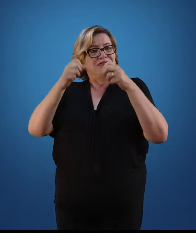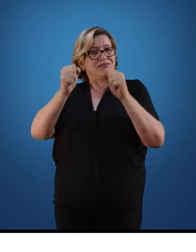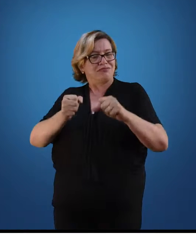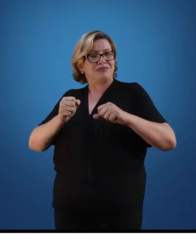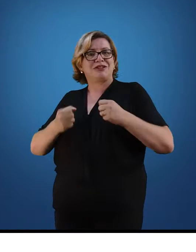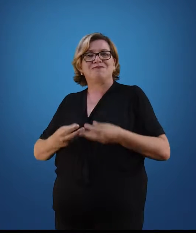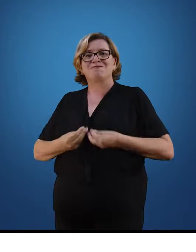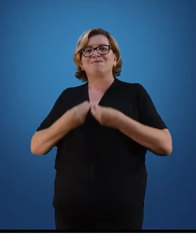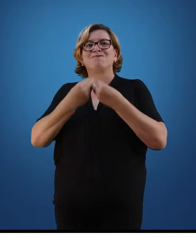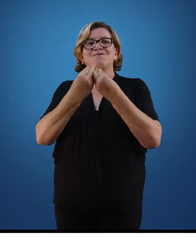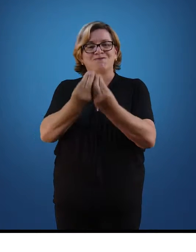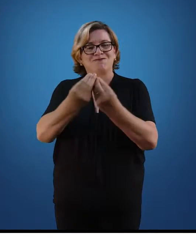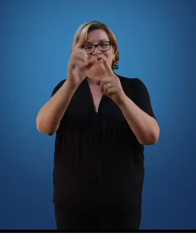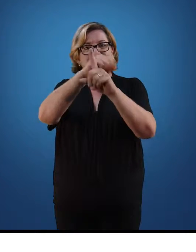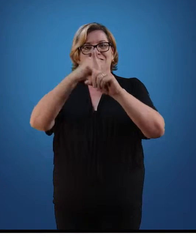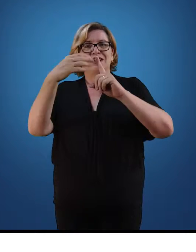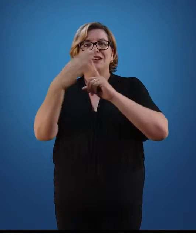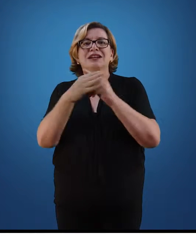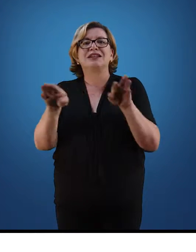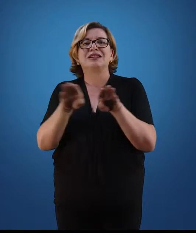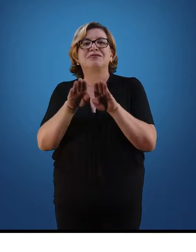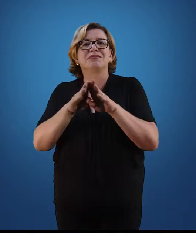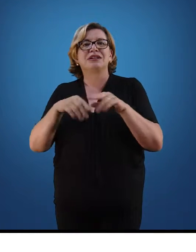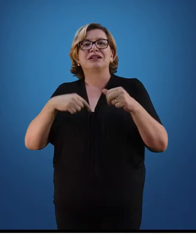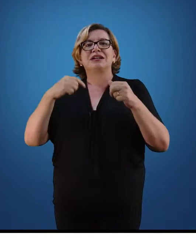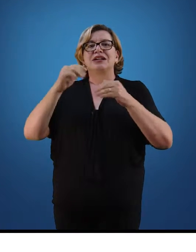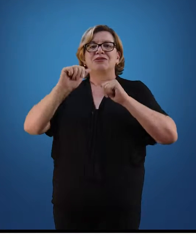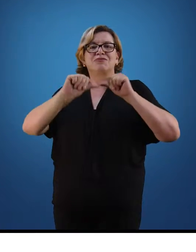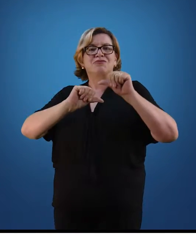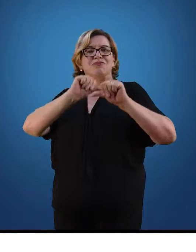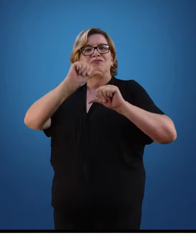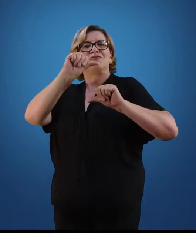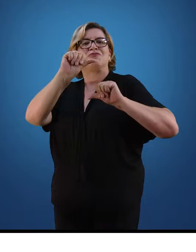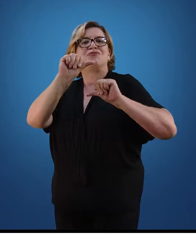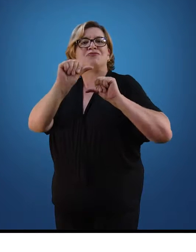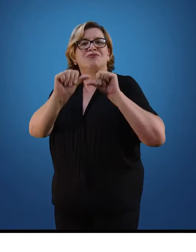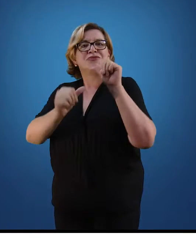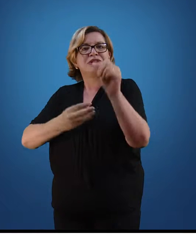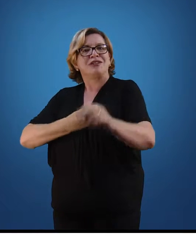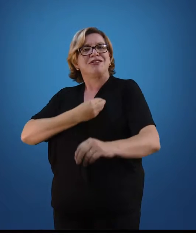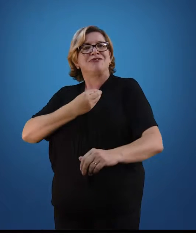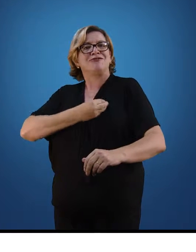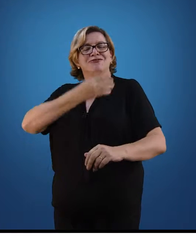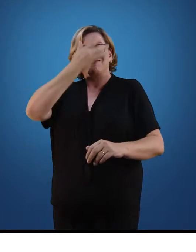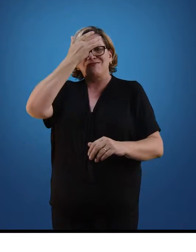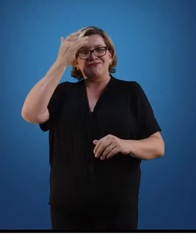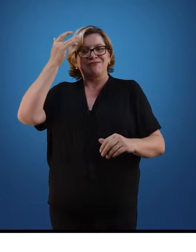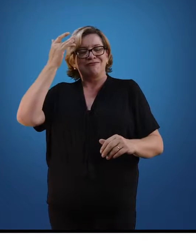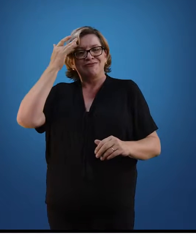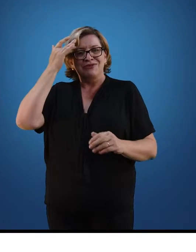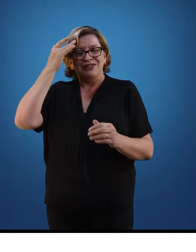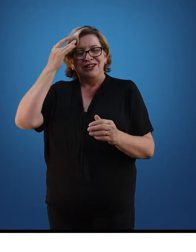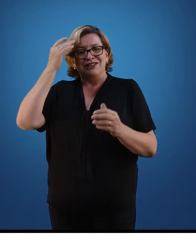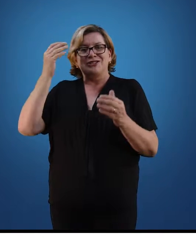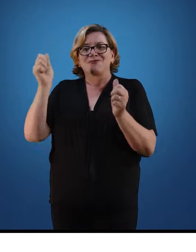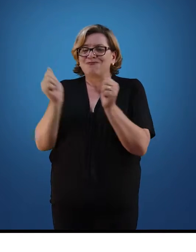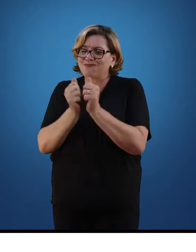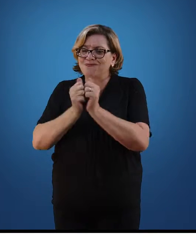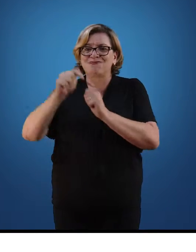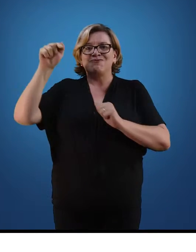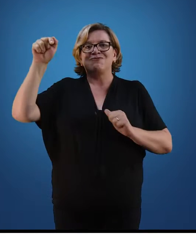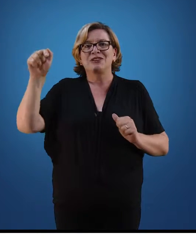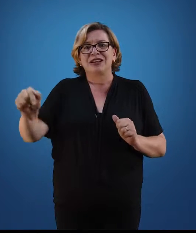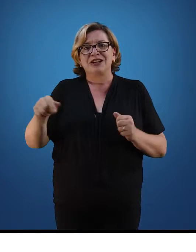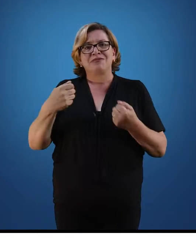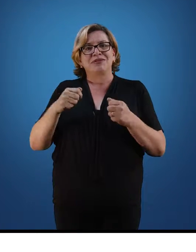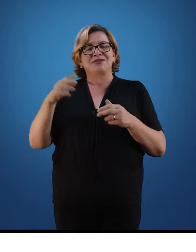essas demandas. Ele também está relacionado a quê? A alteração do status quo das pessoas que estão envolvidas no processo de inovação. E o que a gente tem